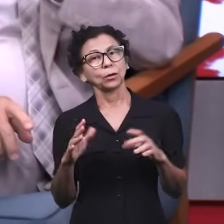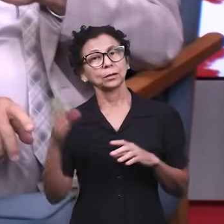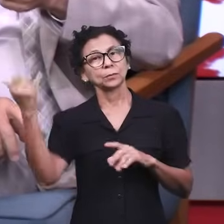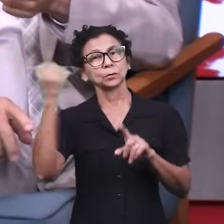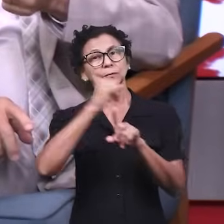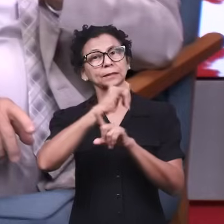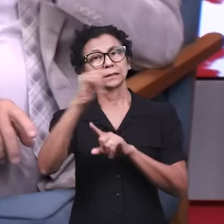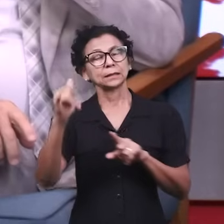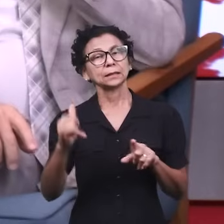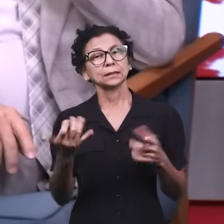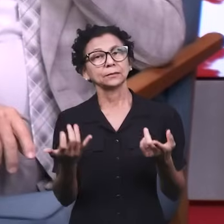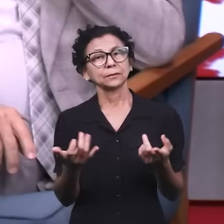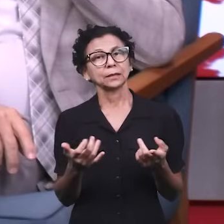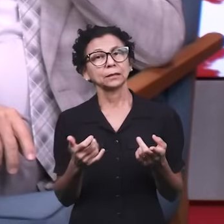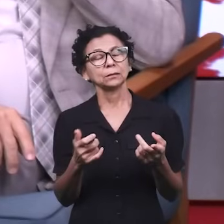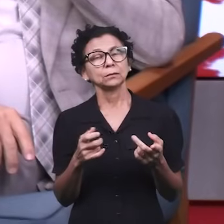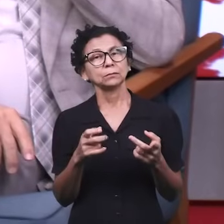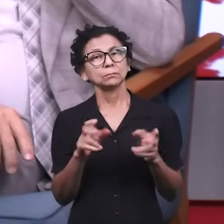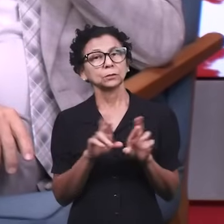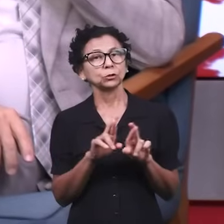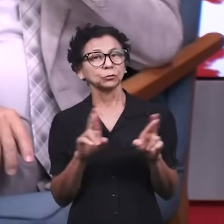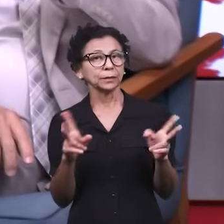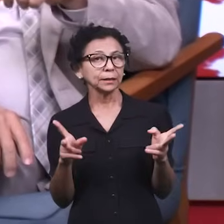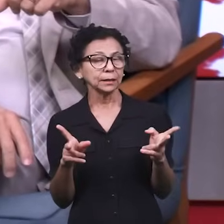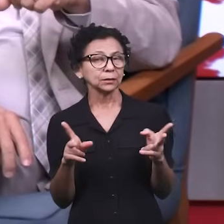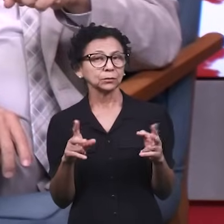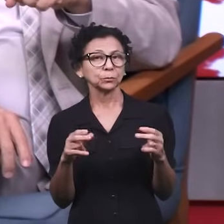diferente, que veio numa interpretação de línguas.